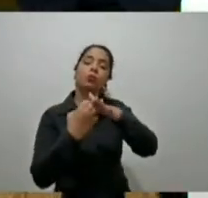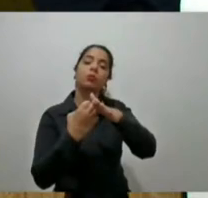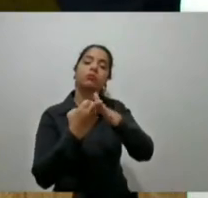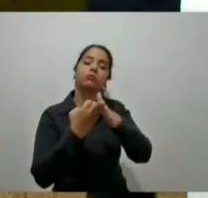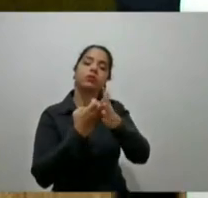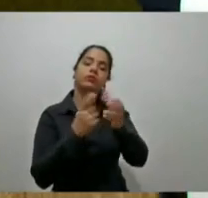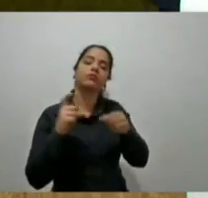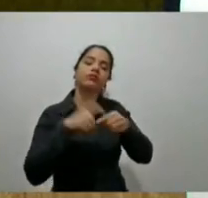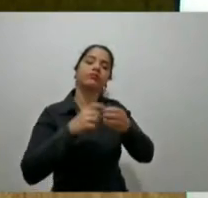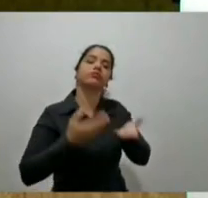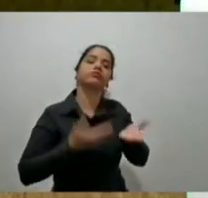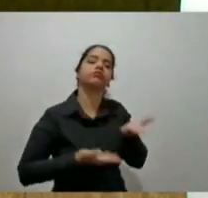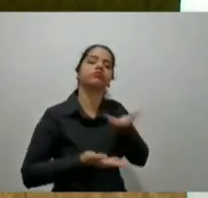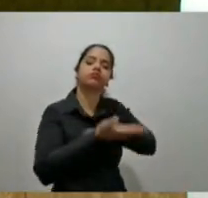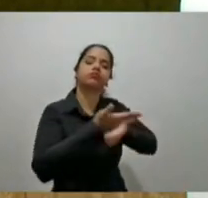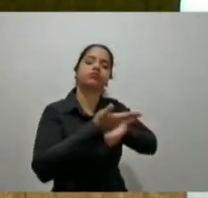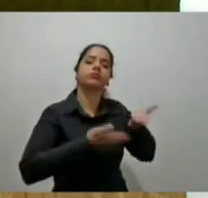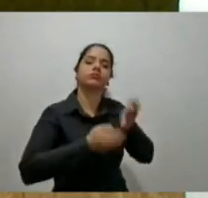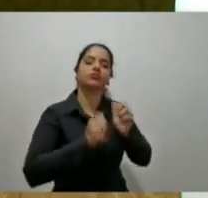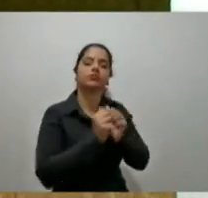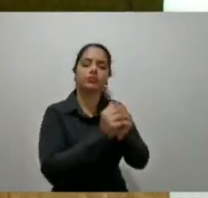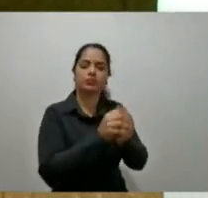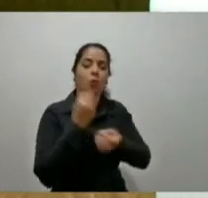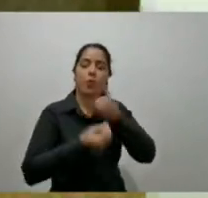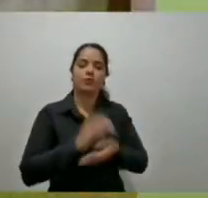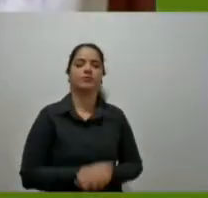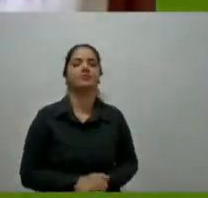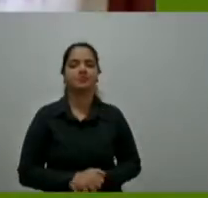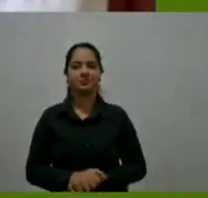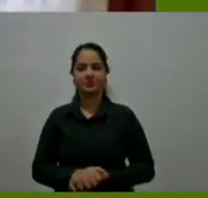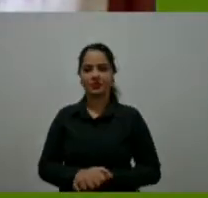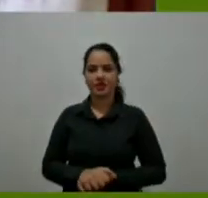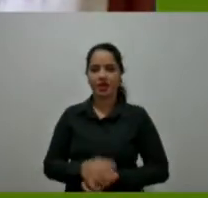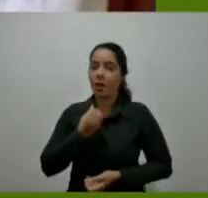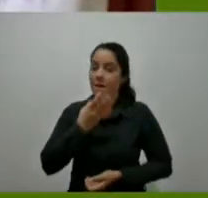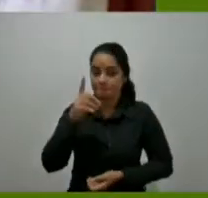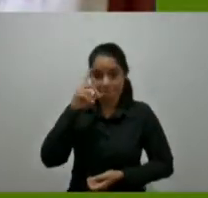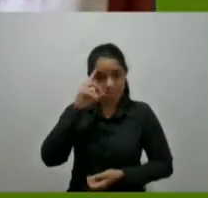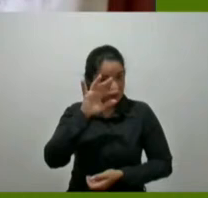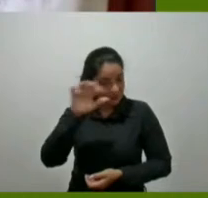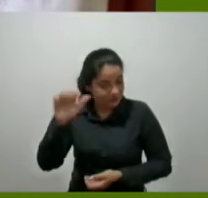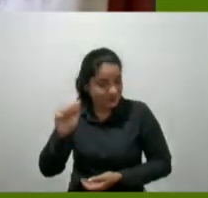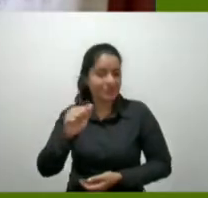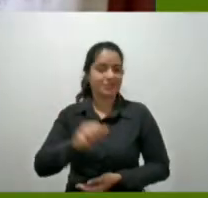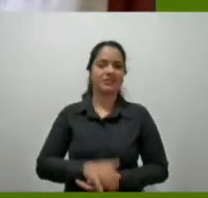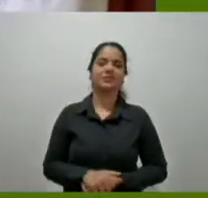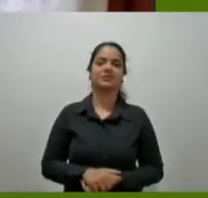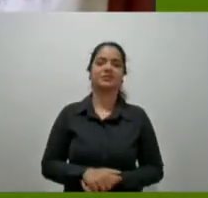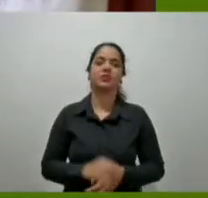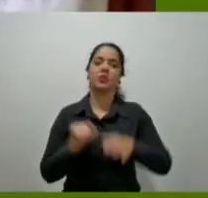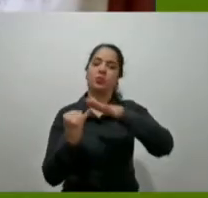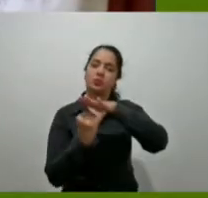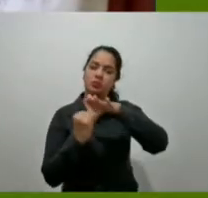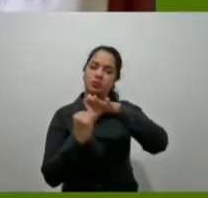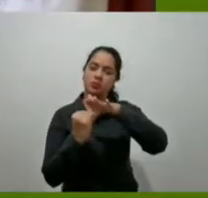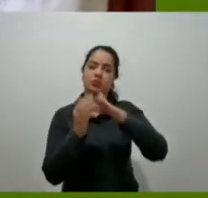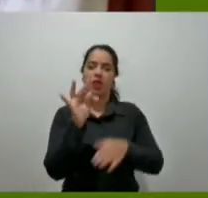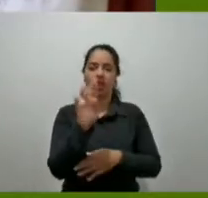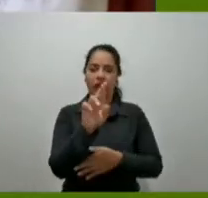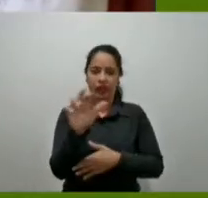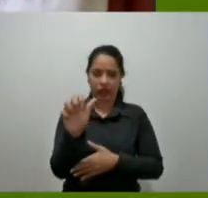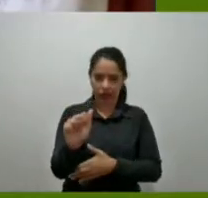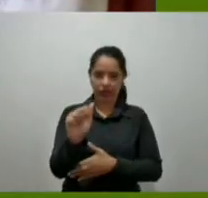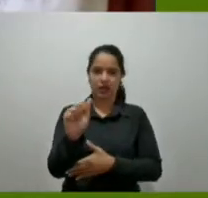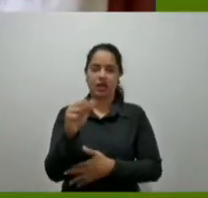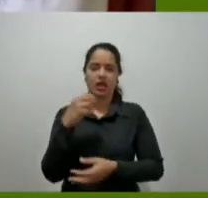Sebastião. Olha, bom dia. O Instituto não começou com o intento de se